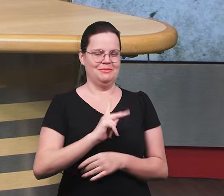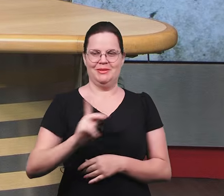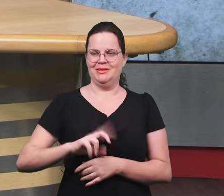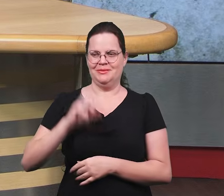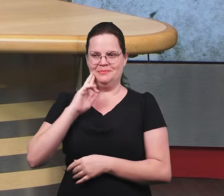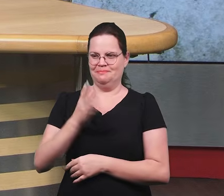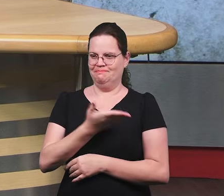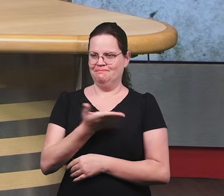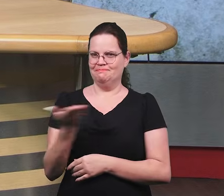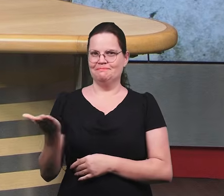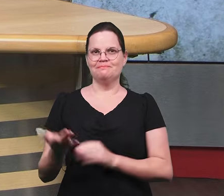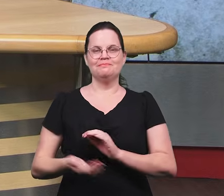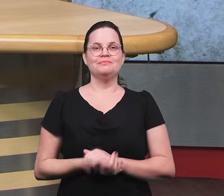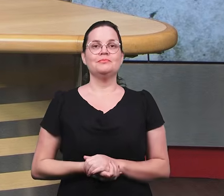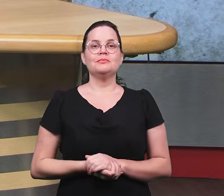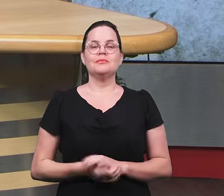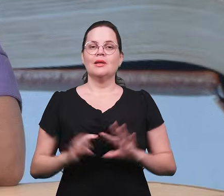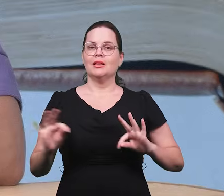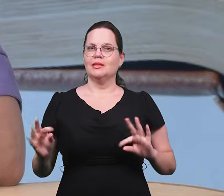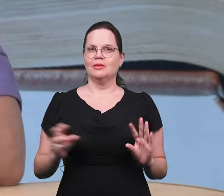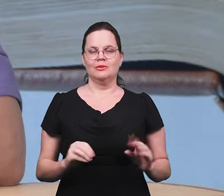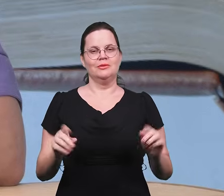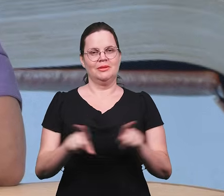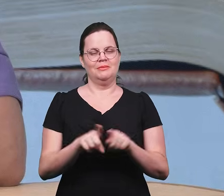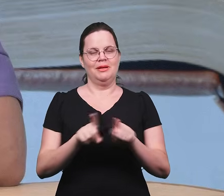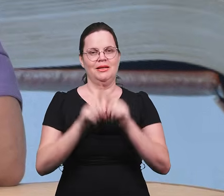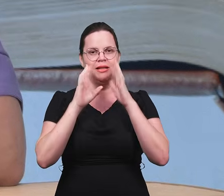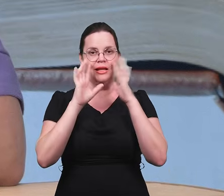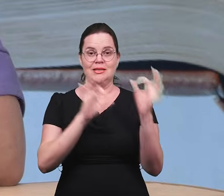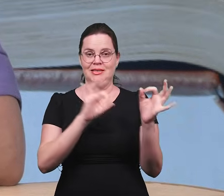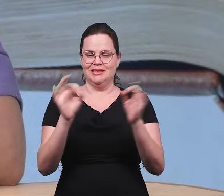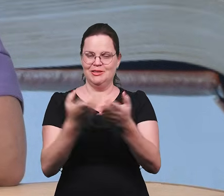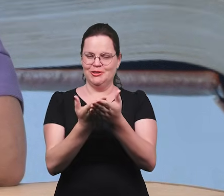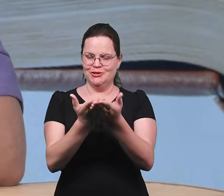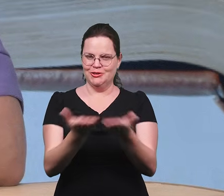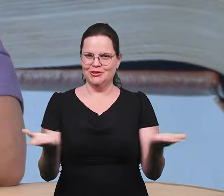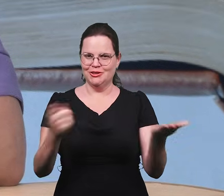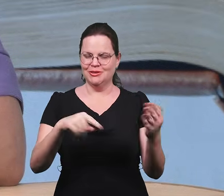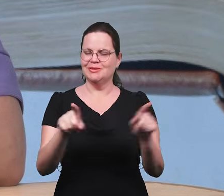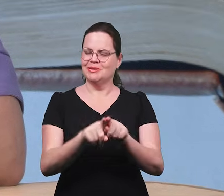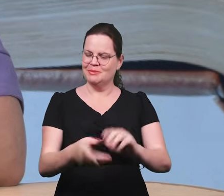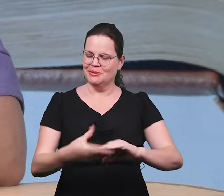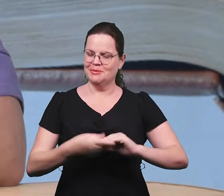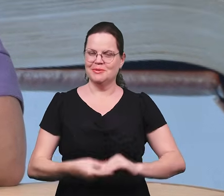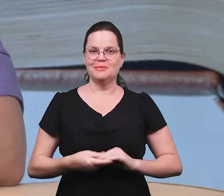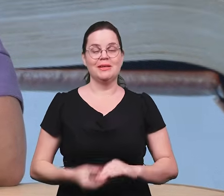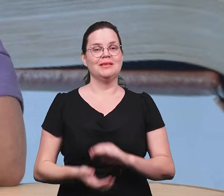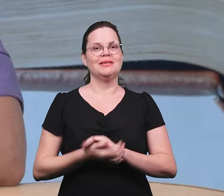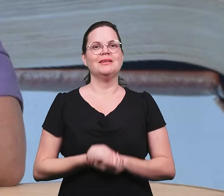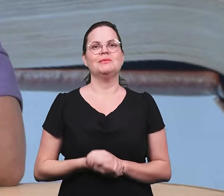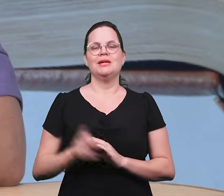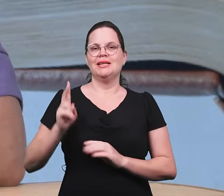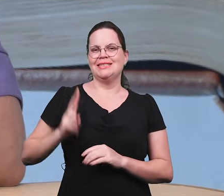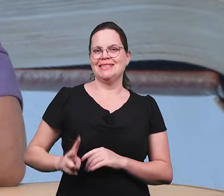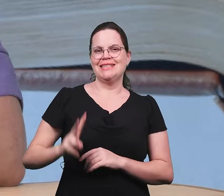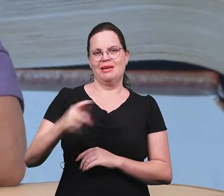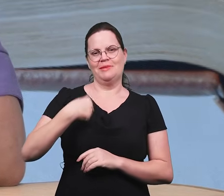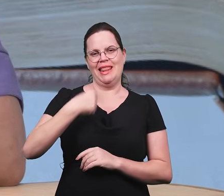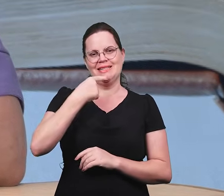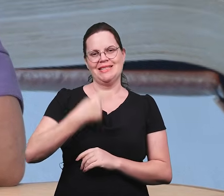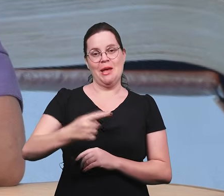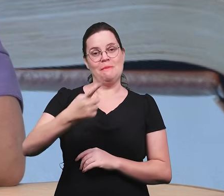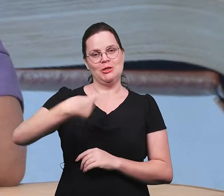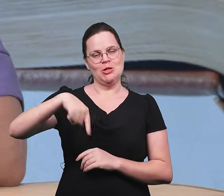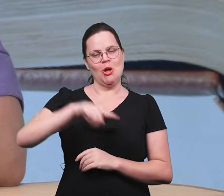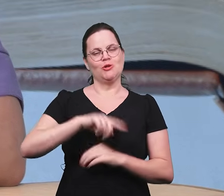Senhor, meninas. Paz do Senhor, Cris, Eveline. Paz do Senhor, você que nos acompanha. Todas as semanas